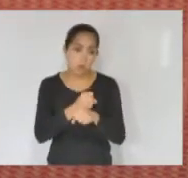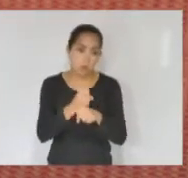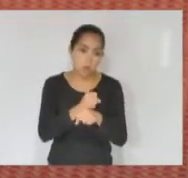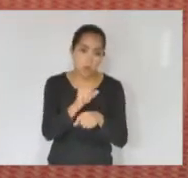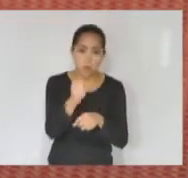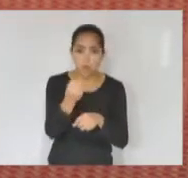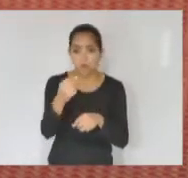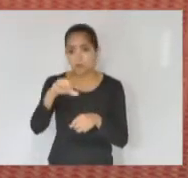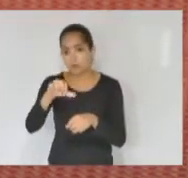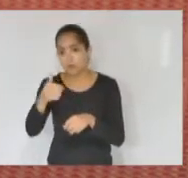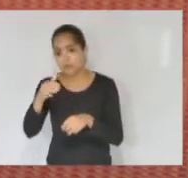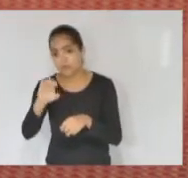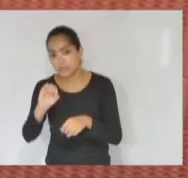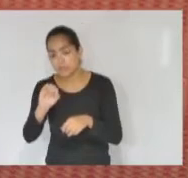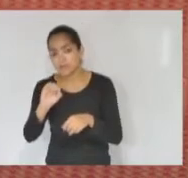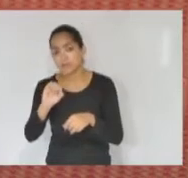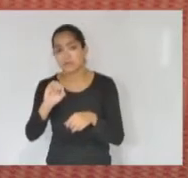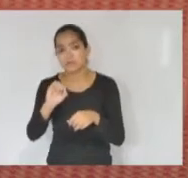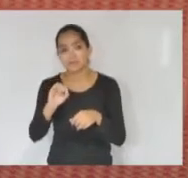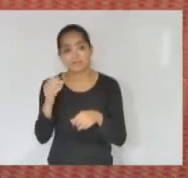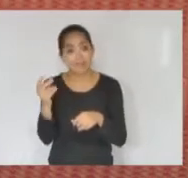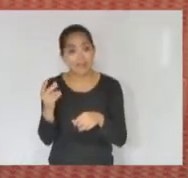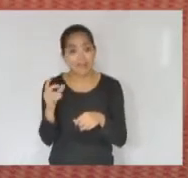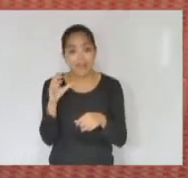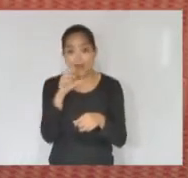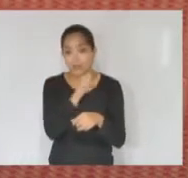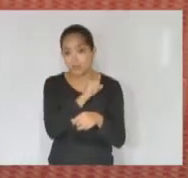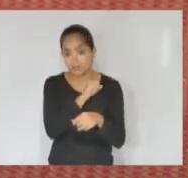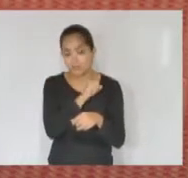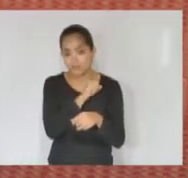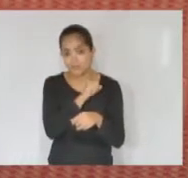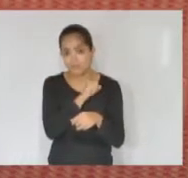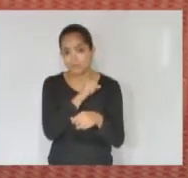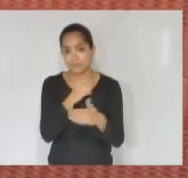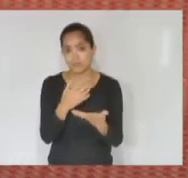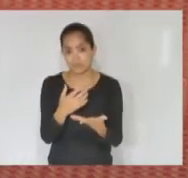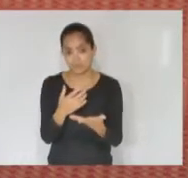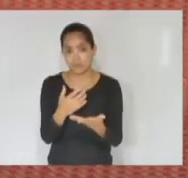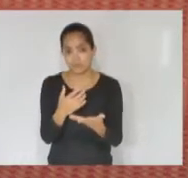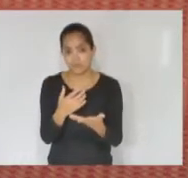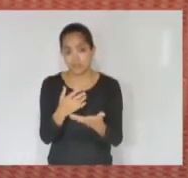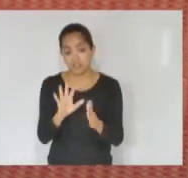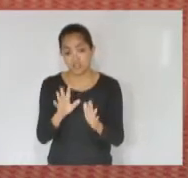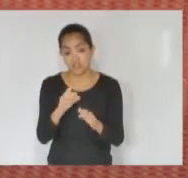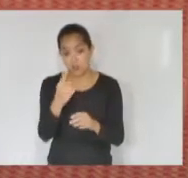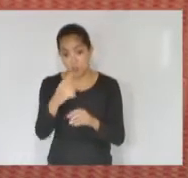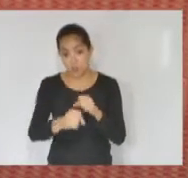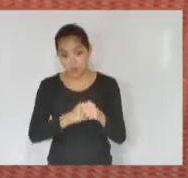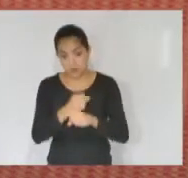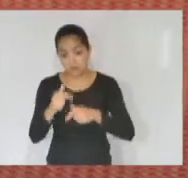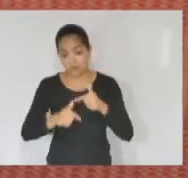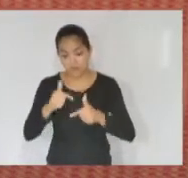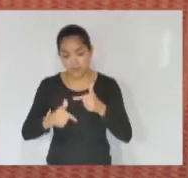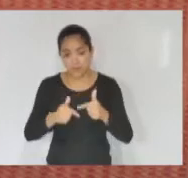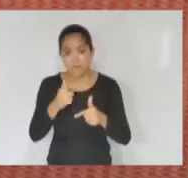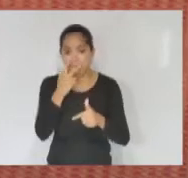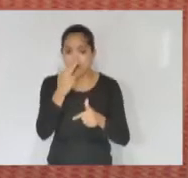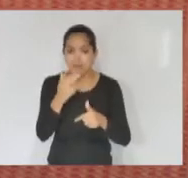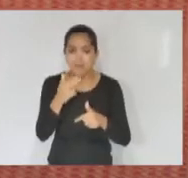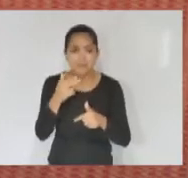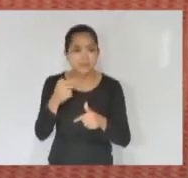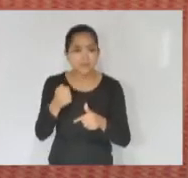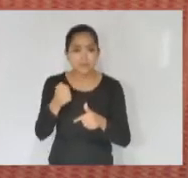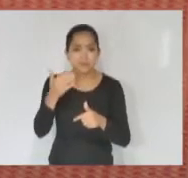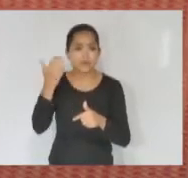anos, passa rápido. Para falar bem a verdade, já estamos um ano que nós estamos aqui. Parece que foi ontem que assumimos a